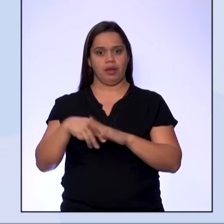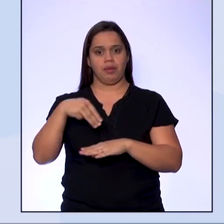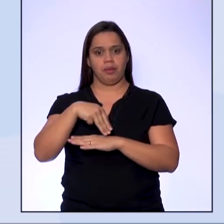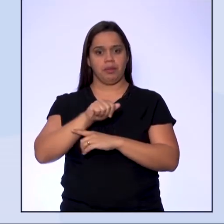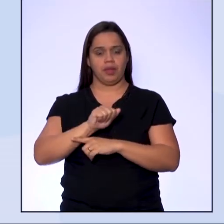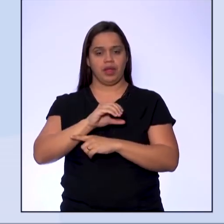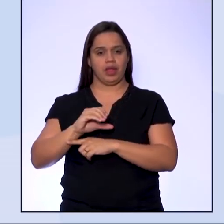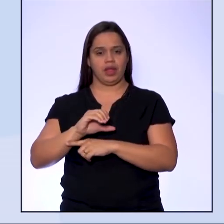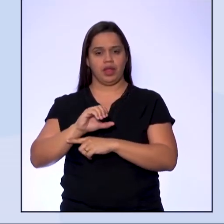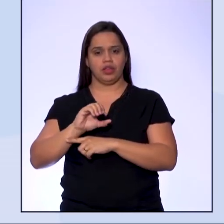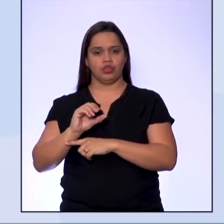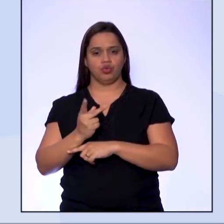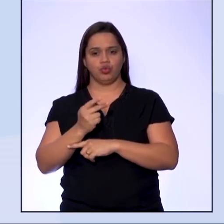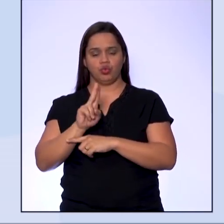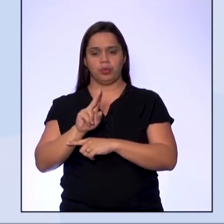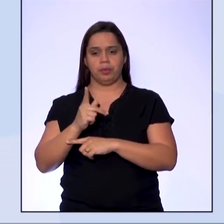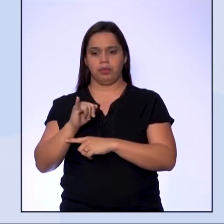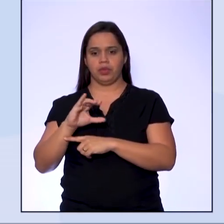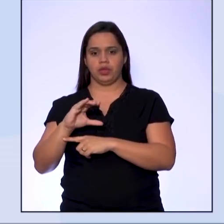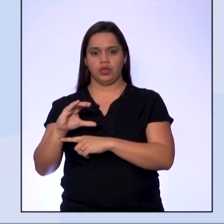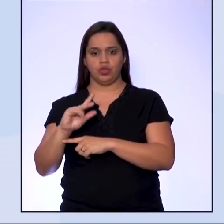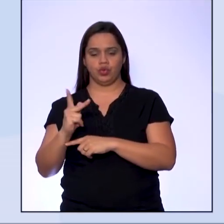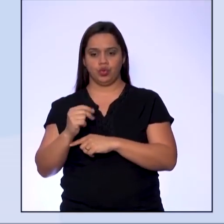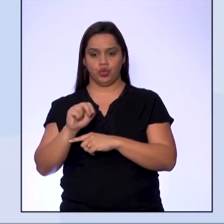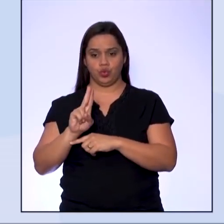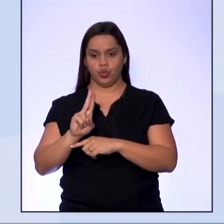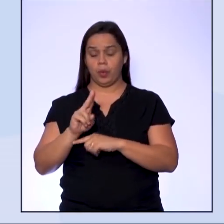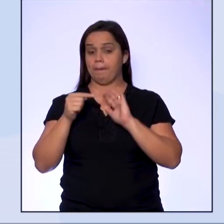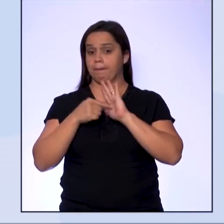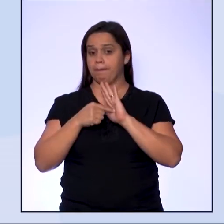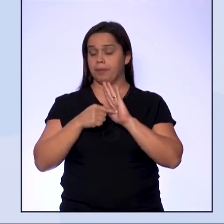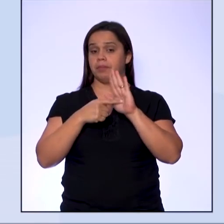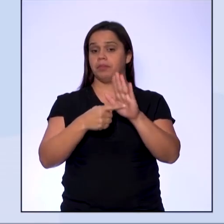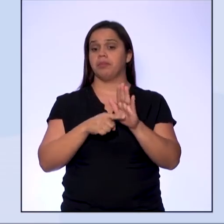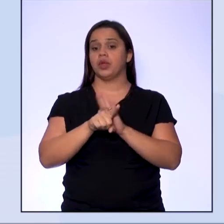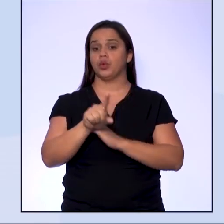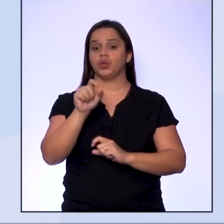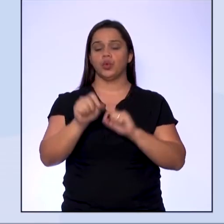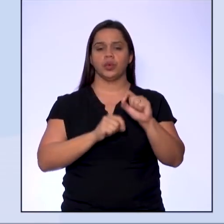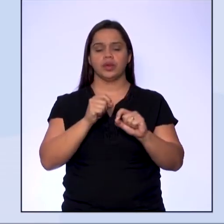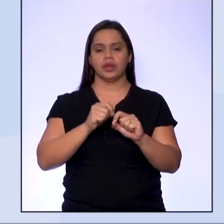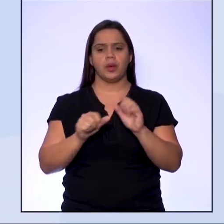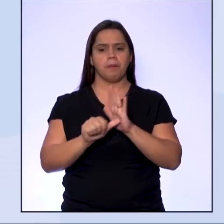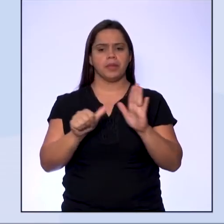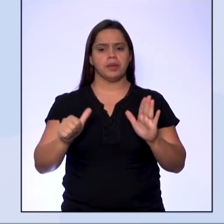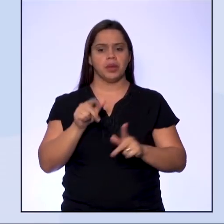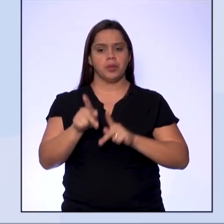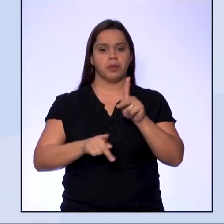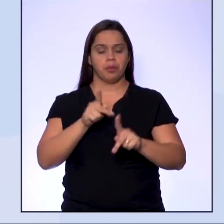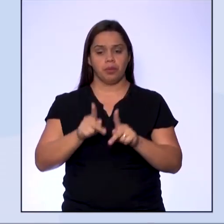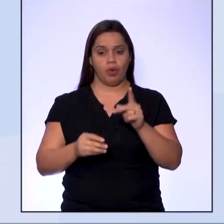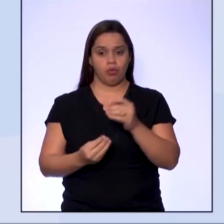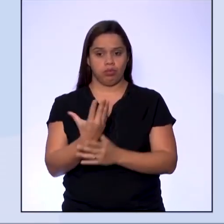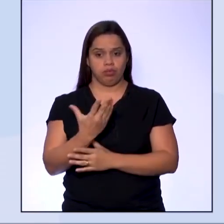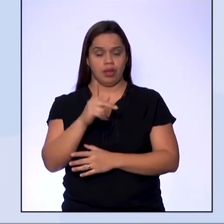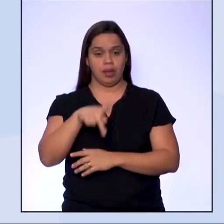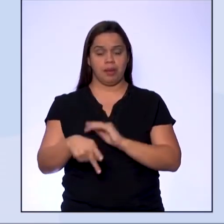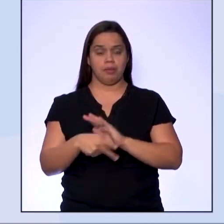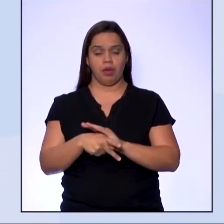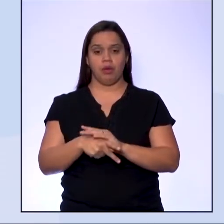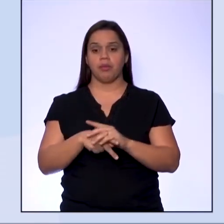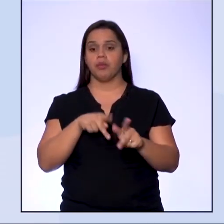é que vocês tenham participado, nós agradecemos a participação de vocês, mostra que vocês têm um grande interesse pelo assunto. Vamos colocar aí